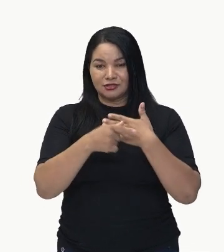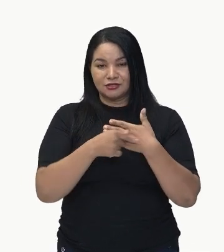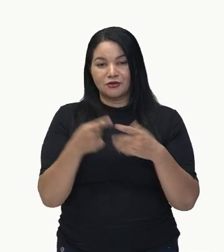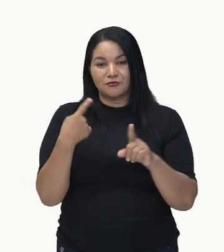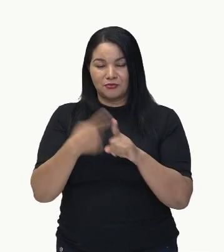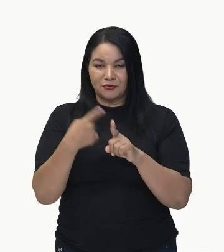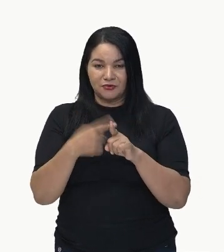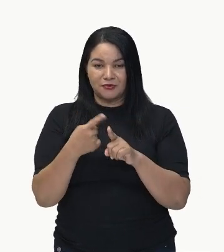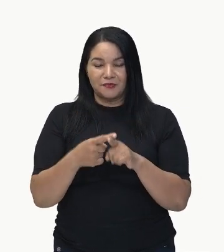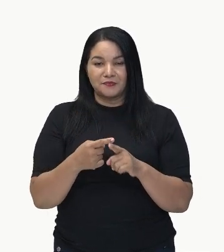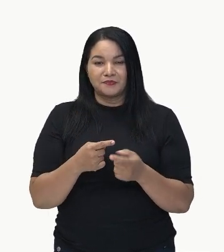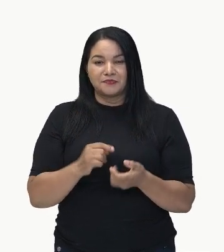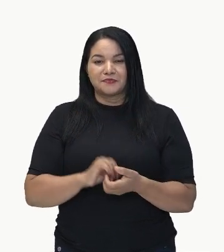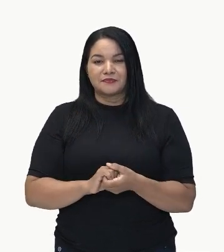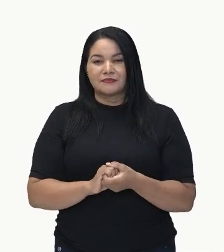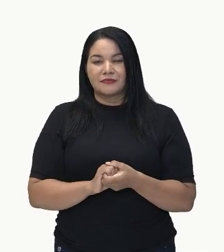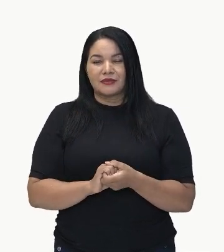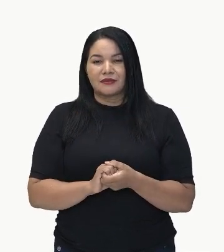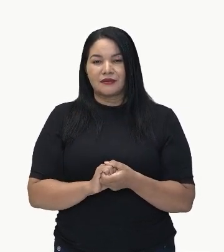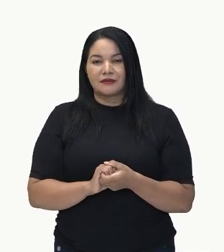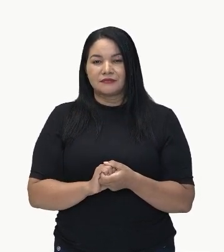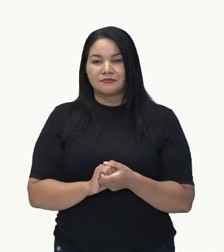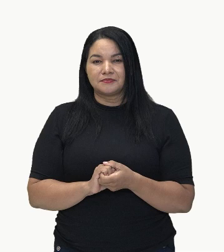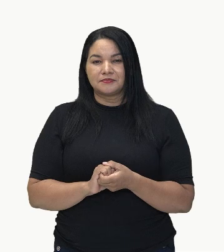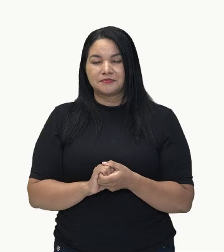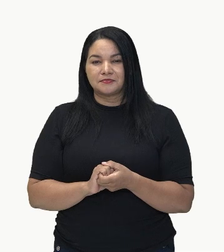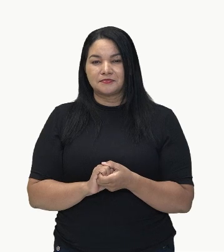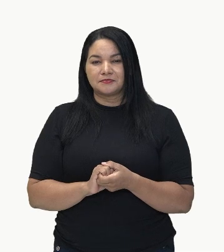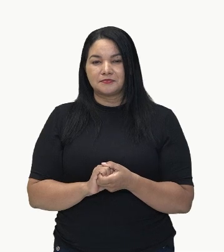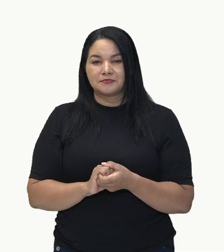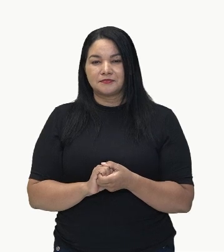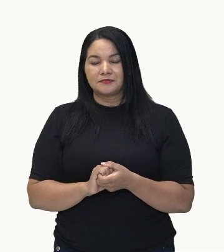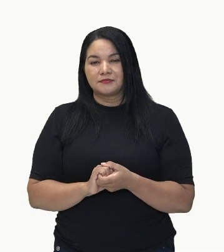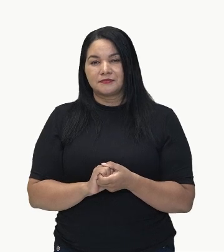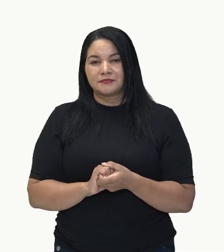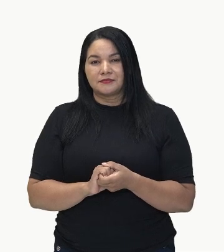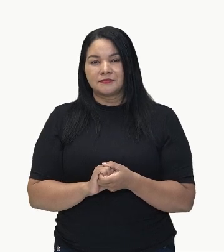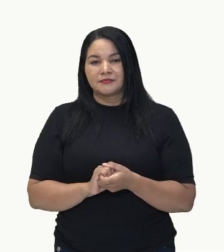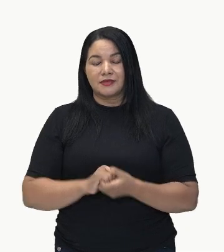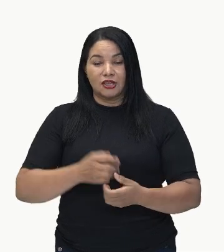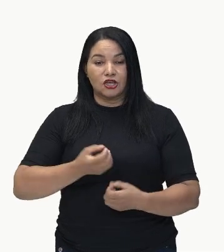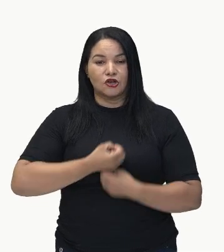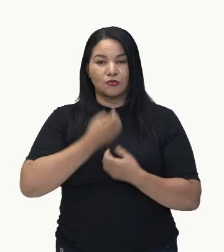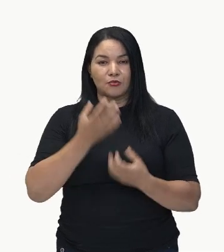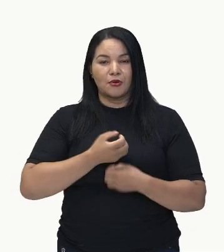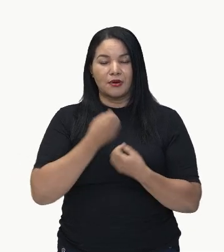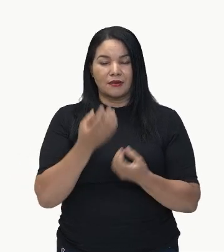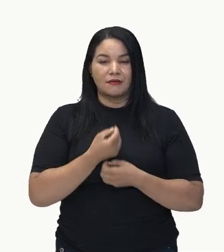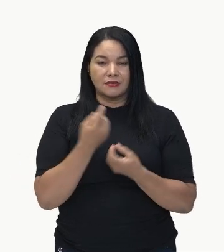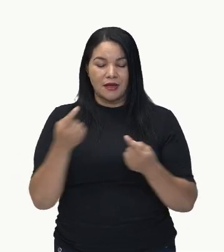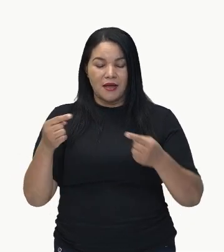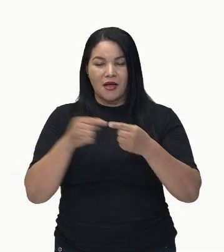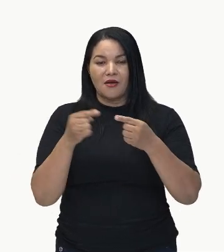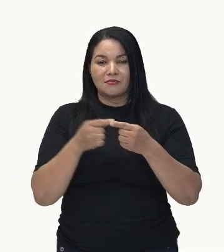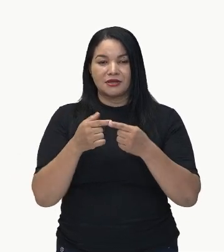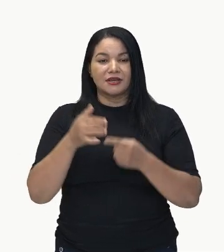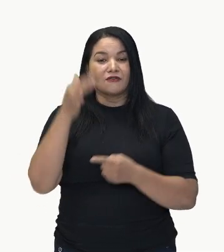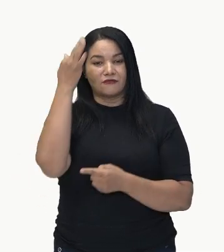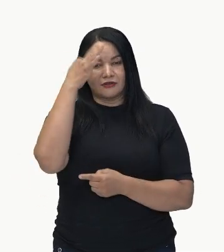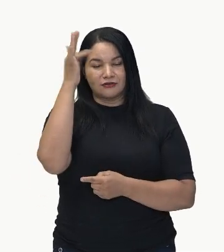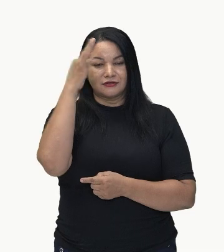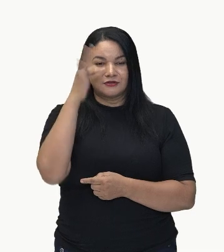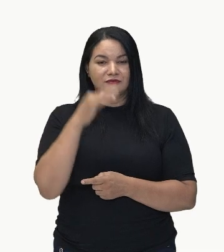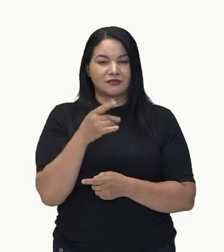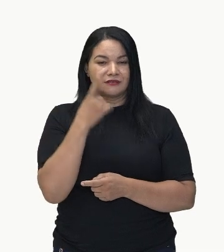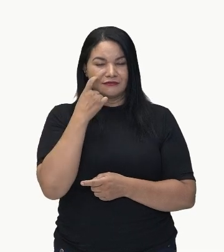como mestre. E ele é uma espécie, gente, de poeta-filósofo, mas que tem uma filosofia bem